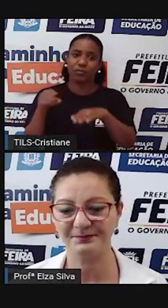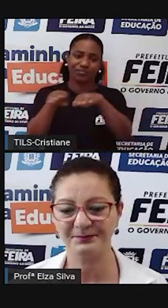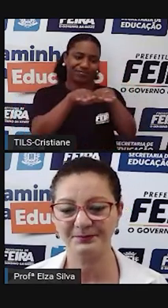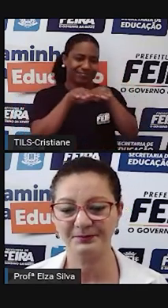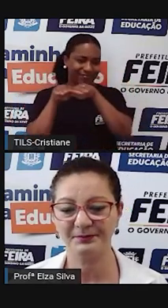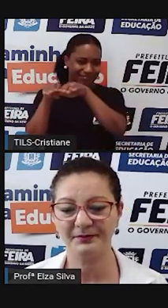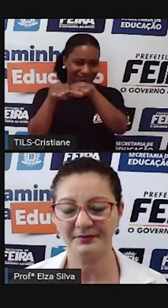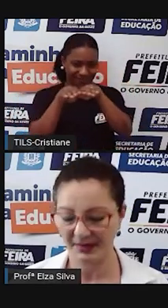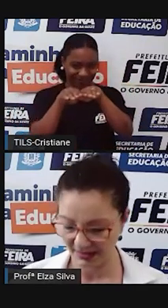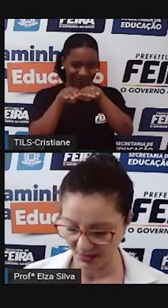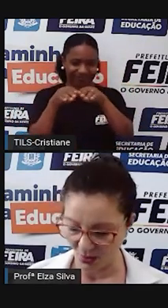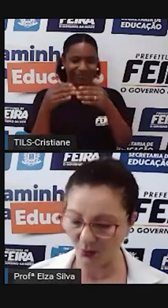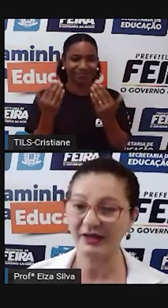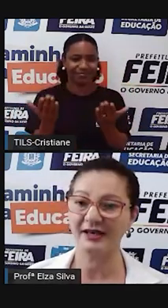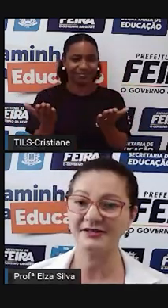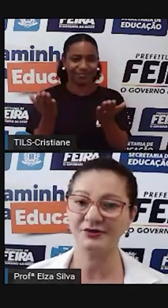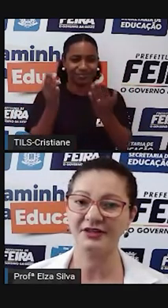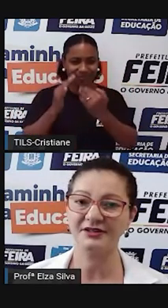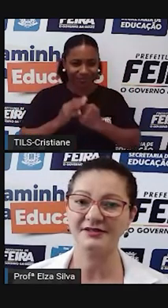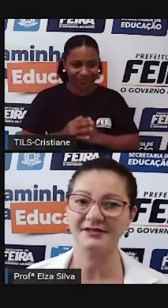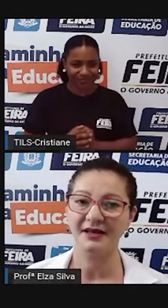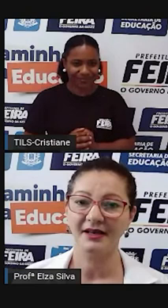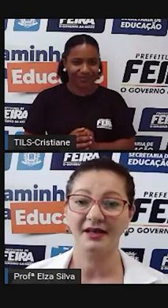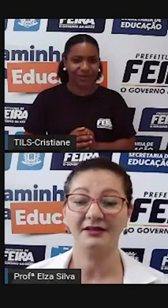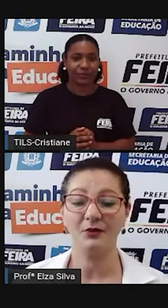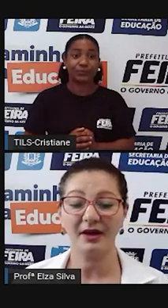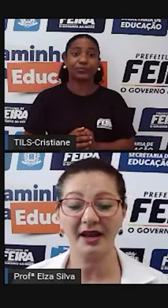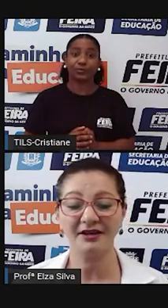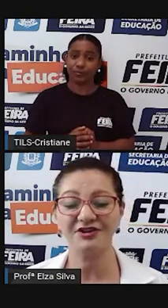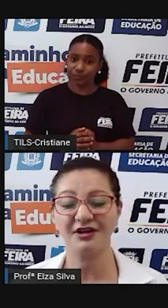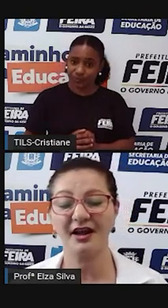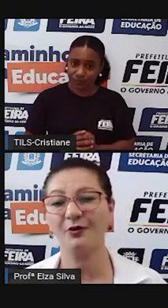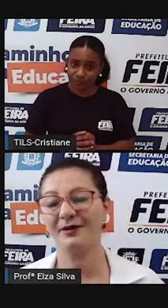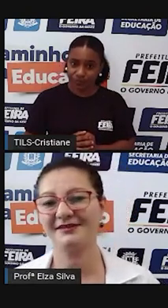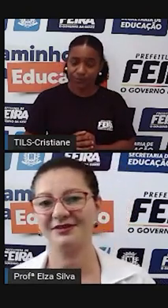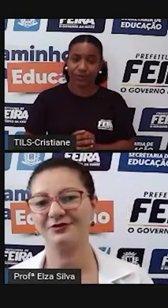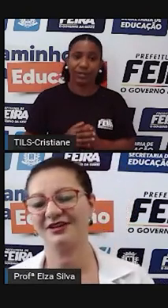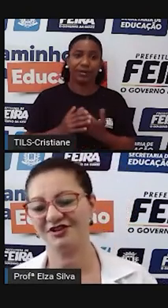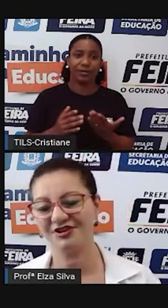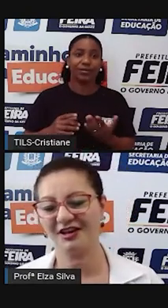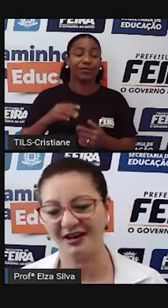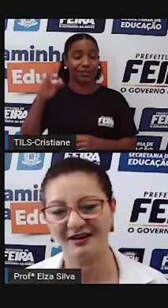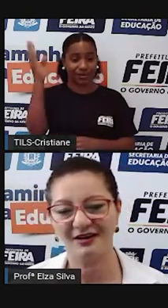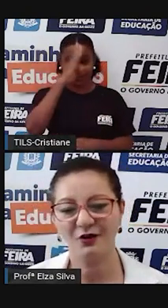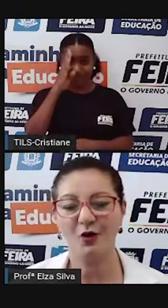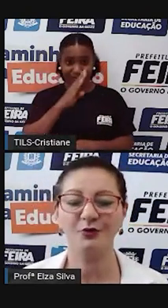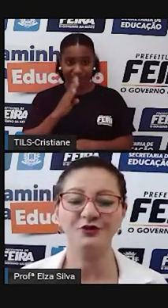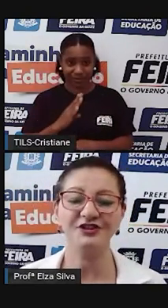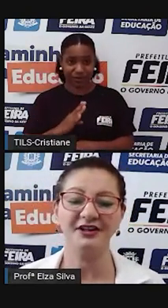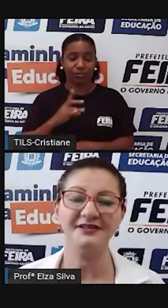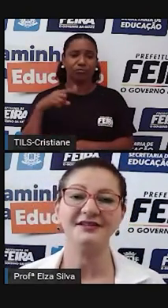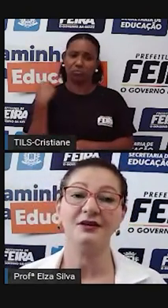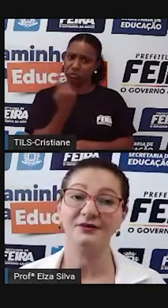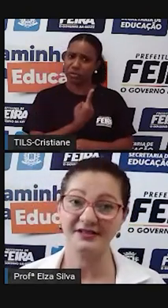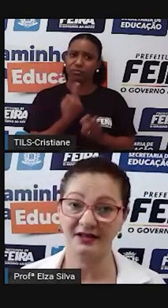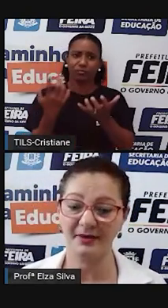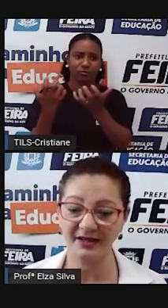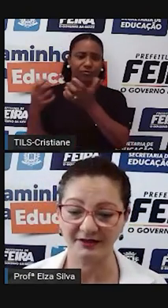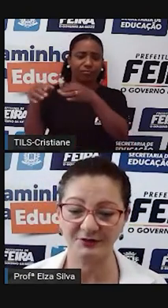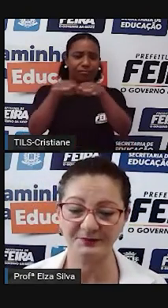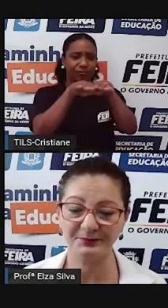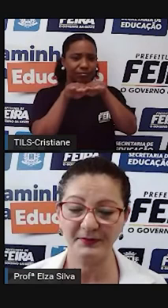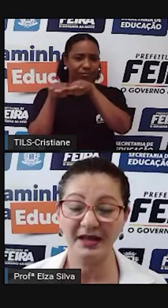todos. Ok, students? Então, este é o Brasil que a gente quer, como nos diz